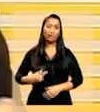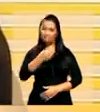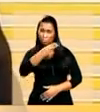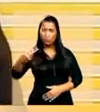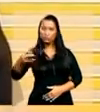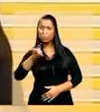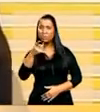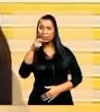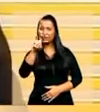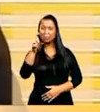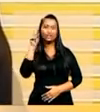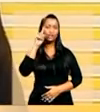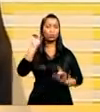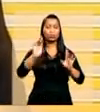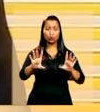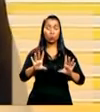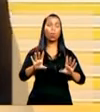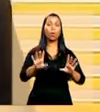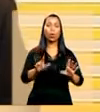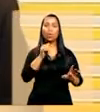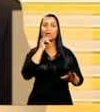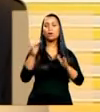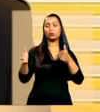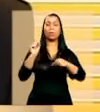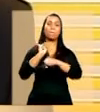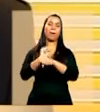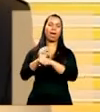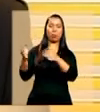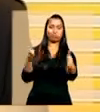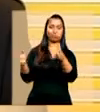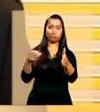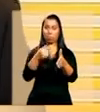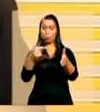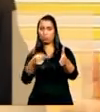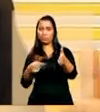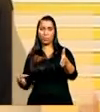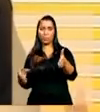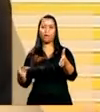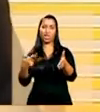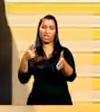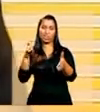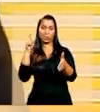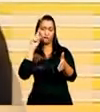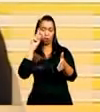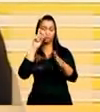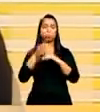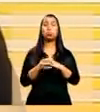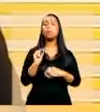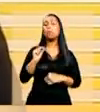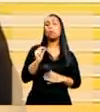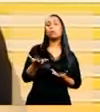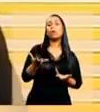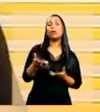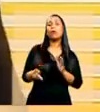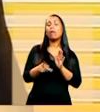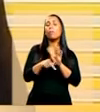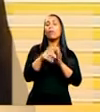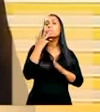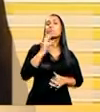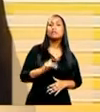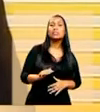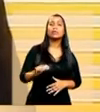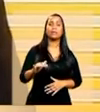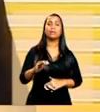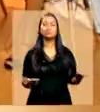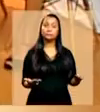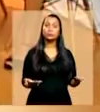o que é 2 semanas, 15 dias, é até chamado de recesso, na verdade, né? O que isso influencia dentro da percepção da